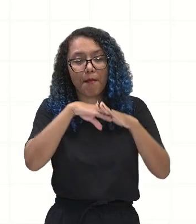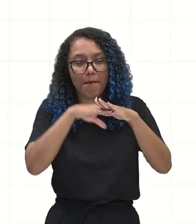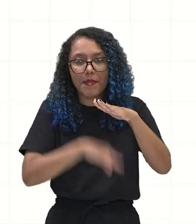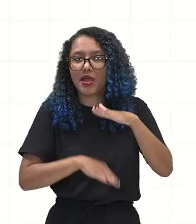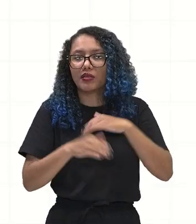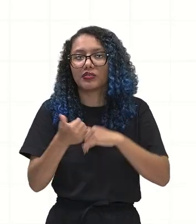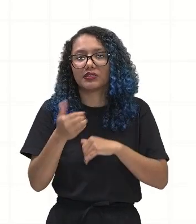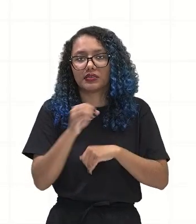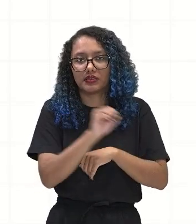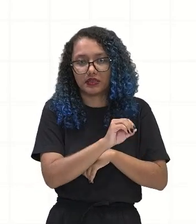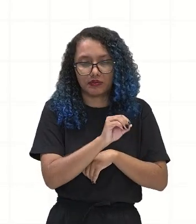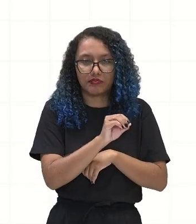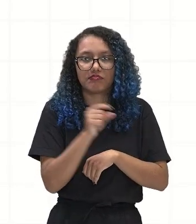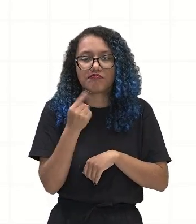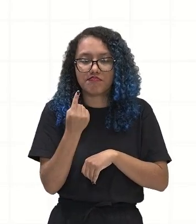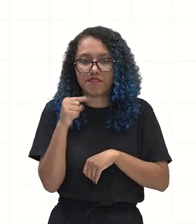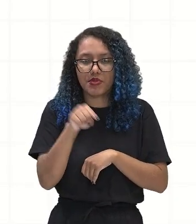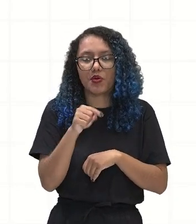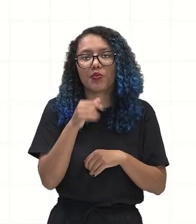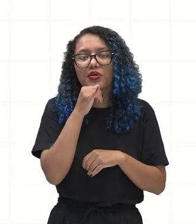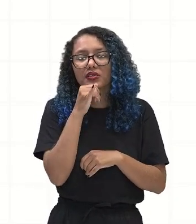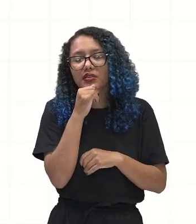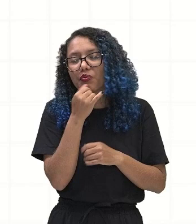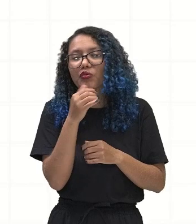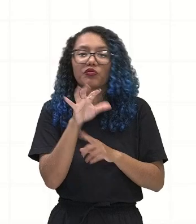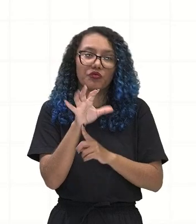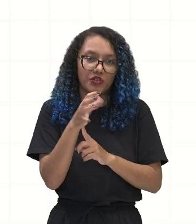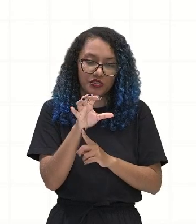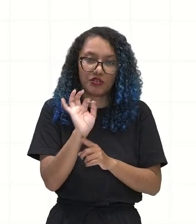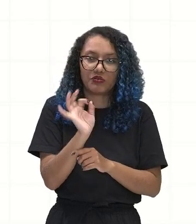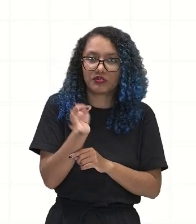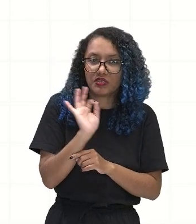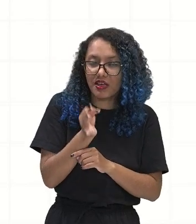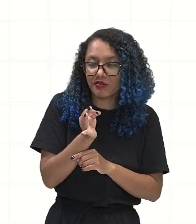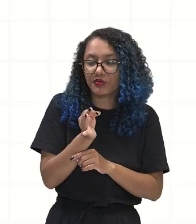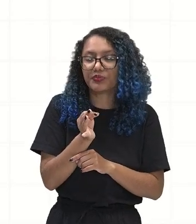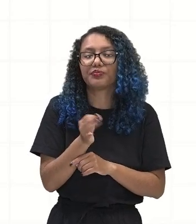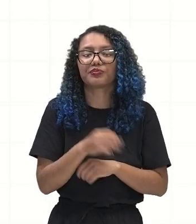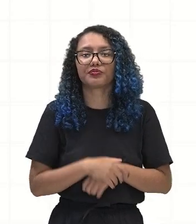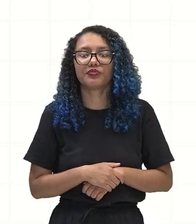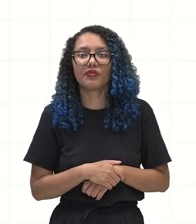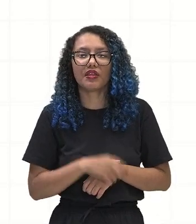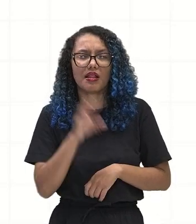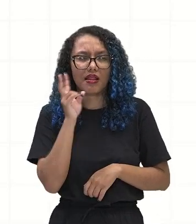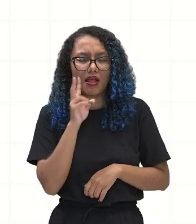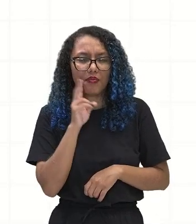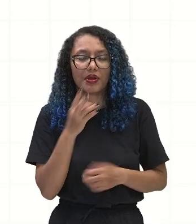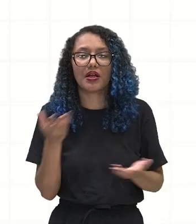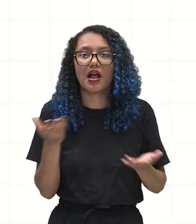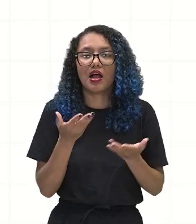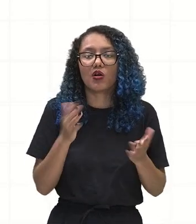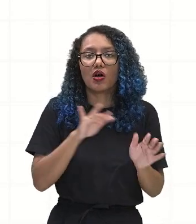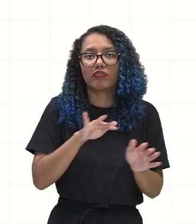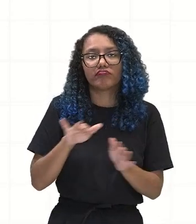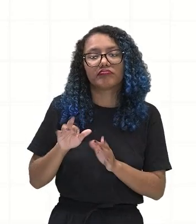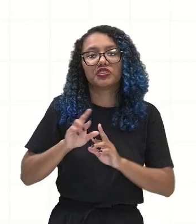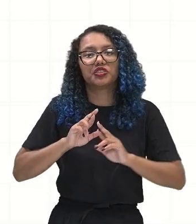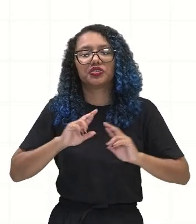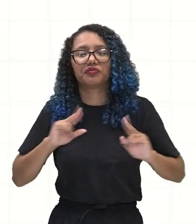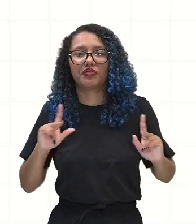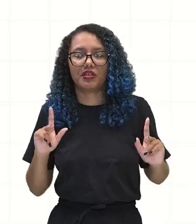ventilador, 20% de 200 menos 40, paguei 160. Agora, nós estamos aqui com um